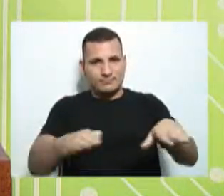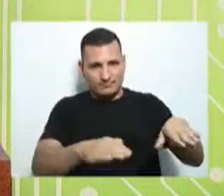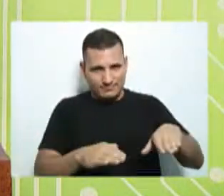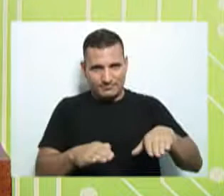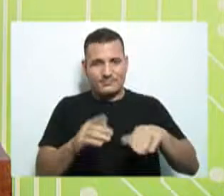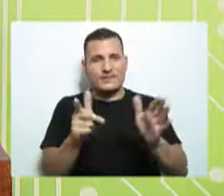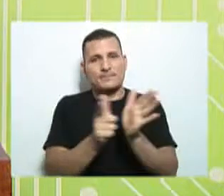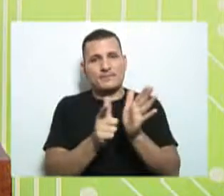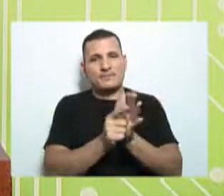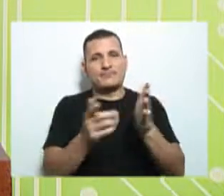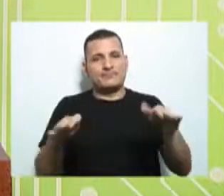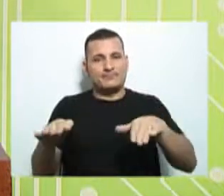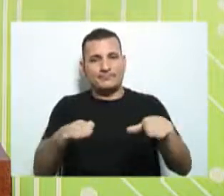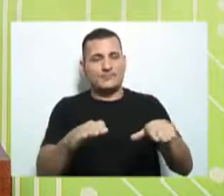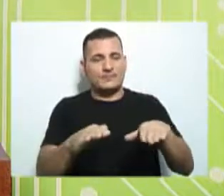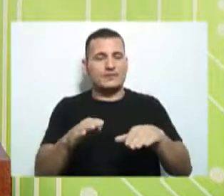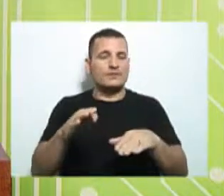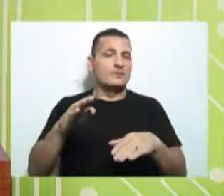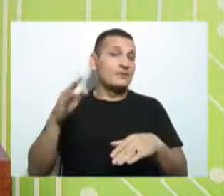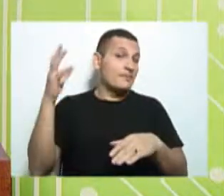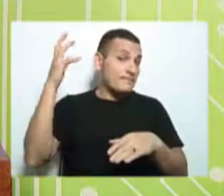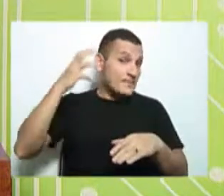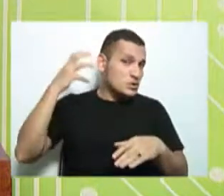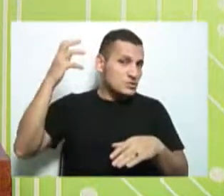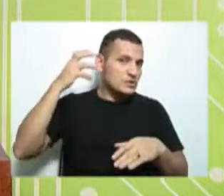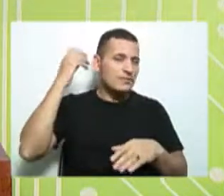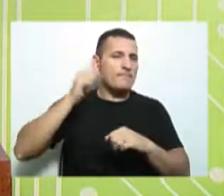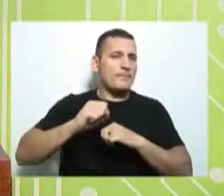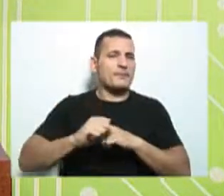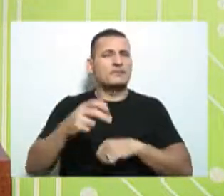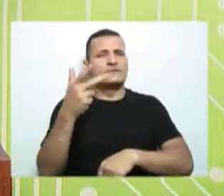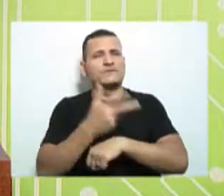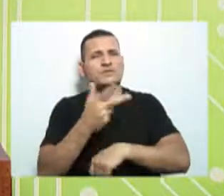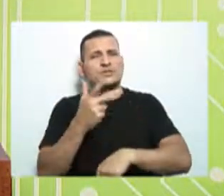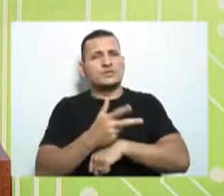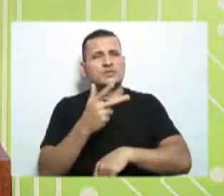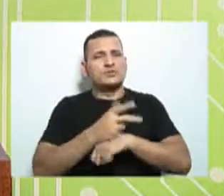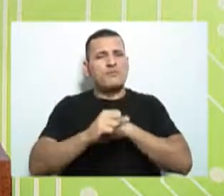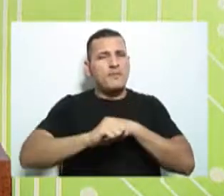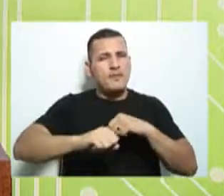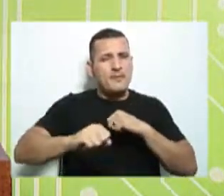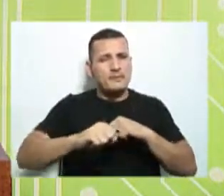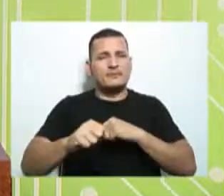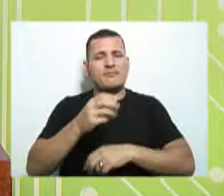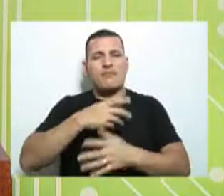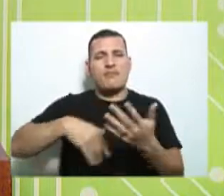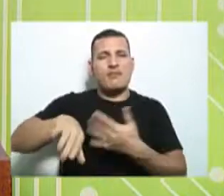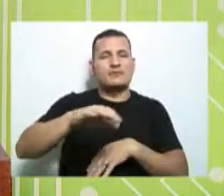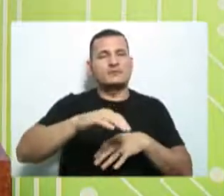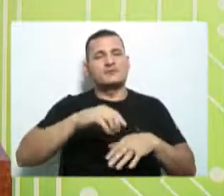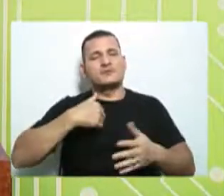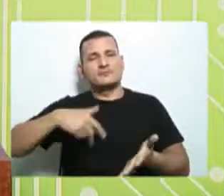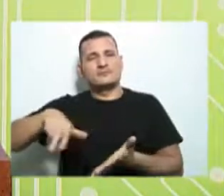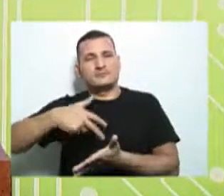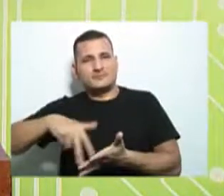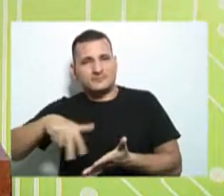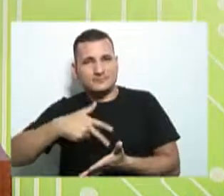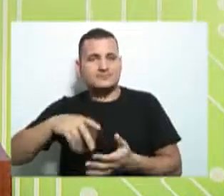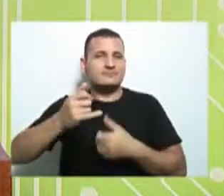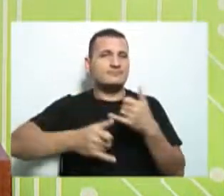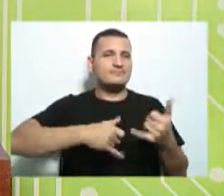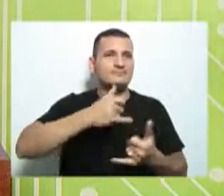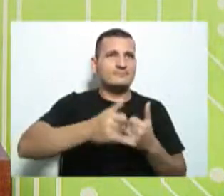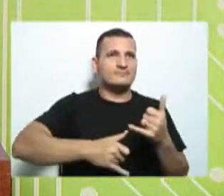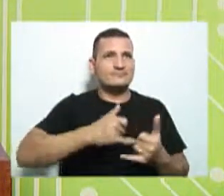mundo, coloco uma música bem agitada, coloco um vídeo bem agitado, faço aquele fuzuê na sala e fico dançando, e fico brincando,